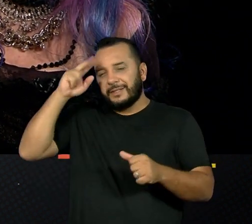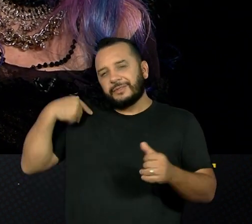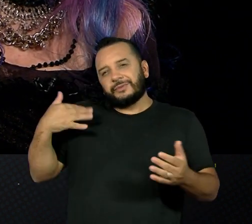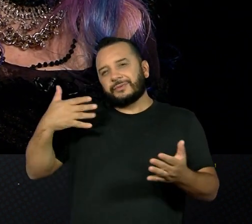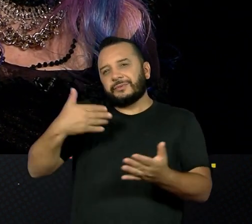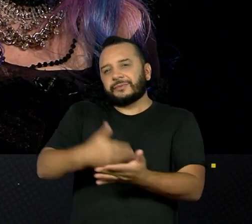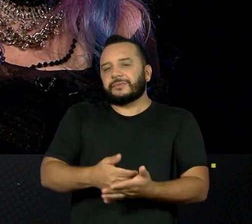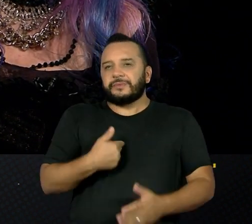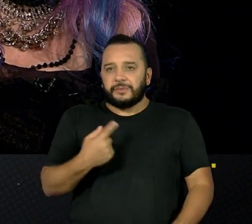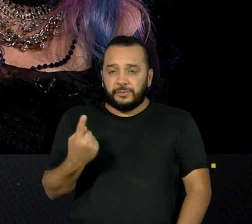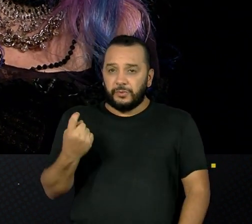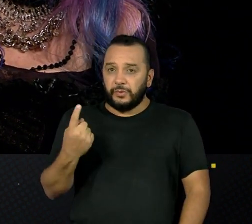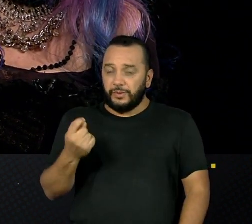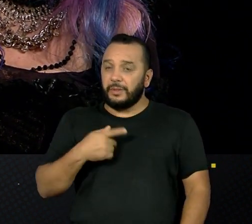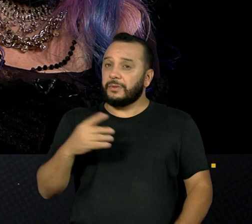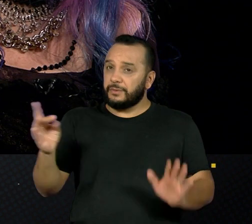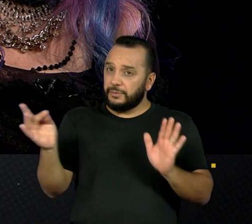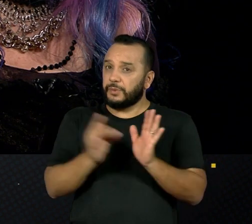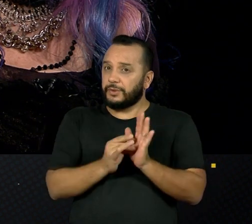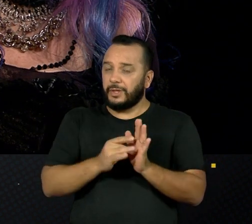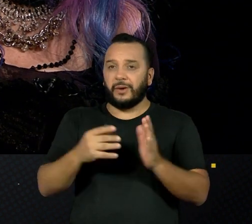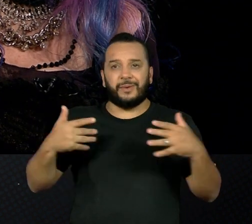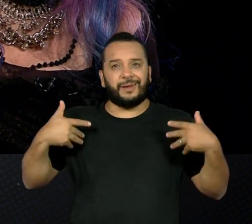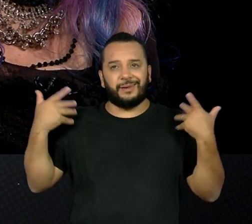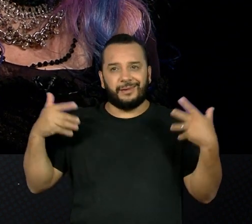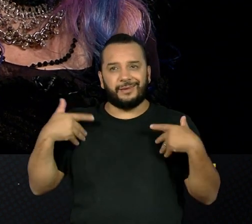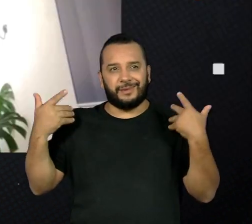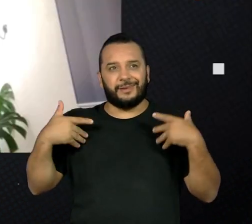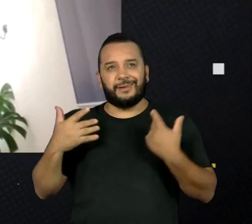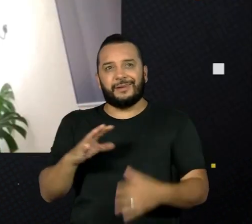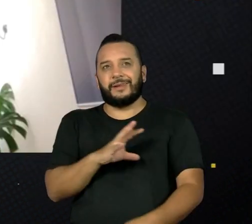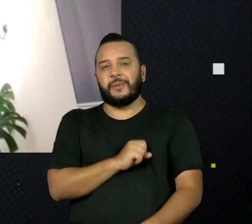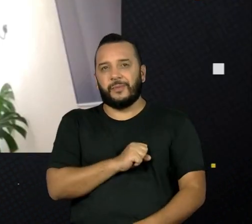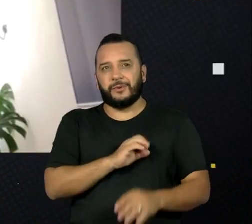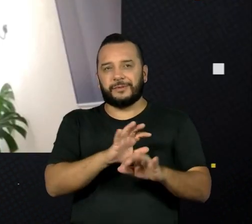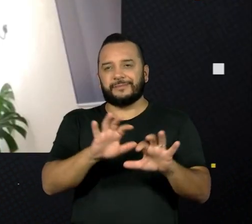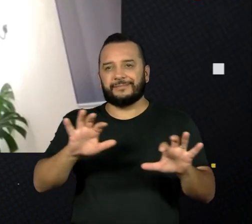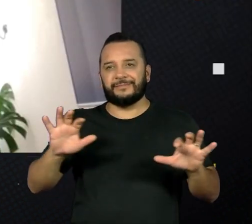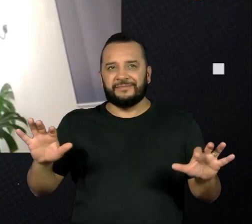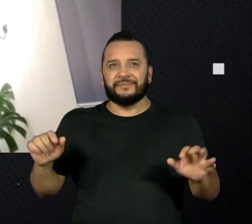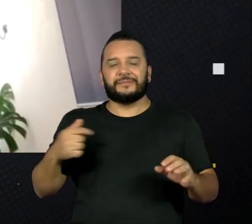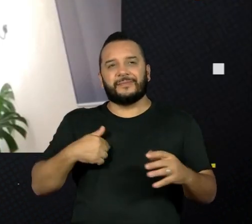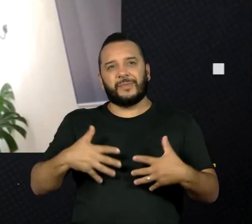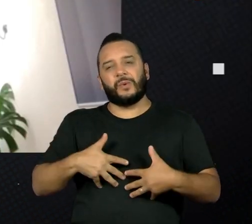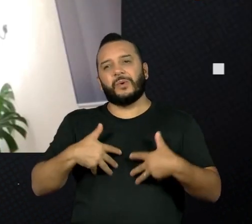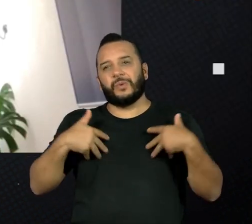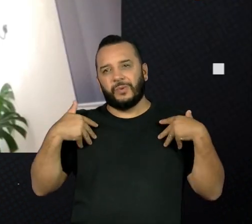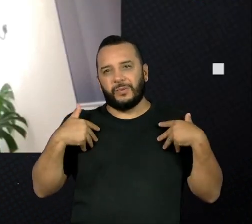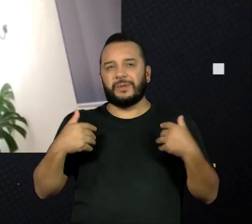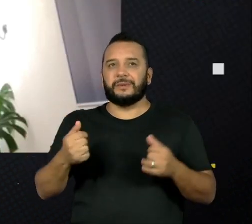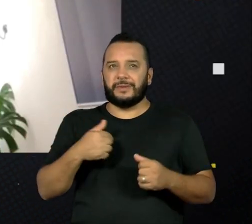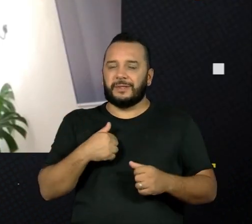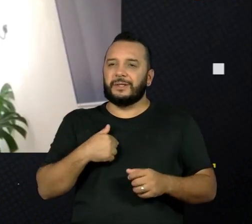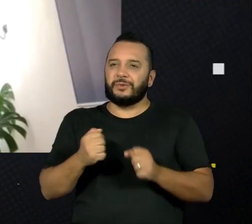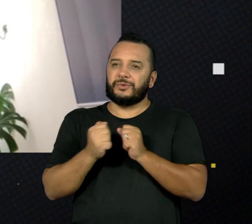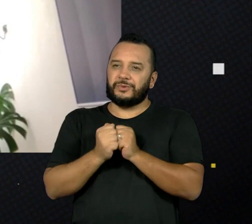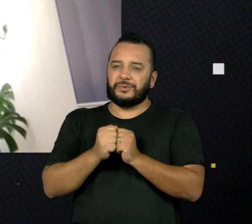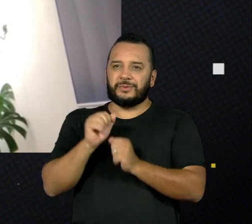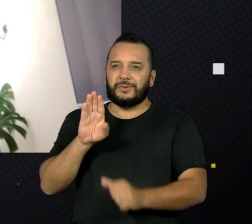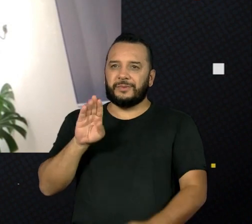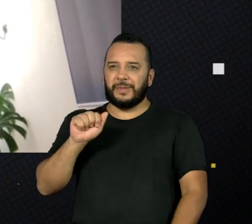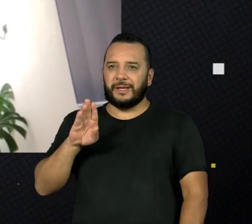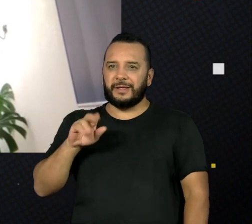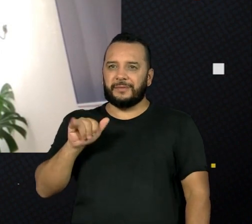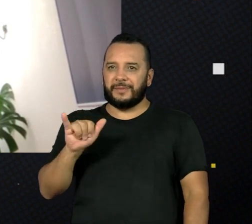única, autêntica, de transgressão, alegria e amor. E eu tenho muito orgulho de estar próximo a Baby, da gente poder